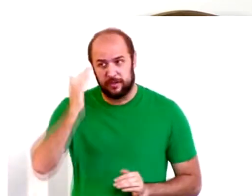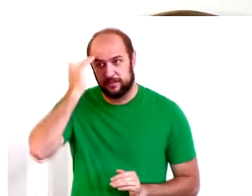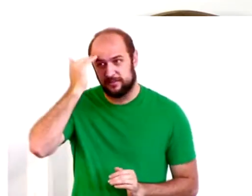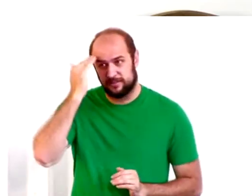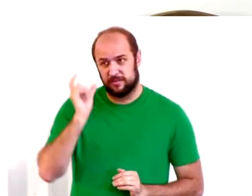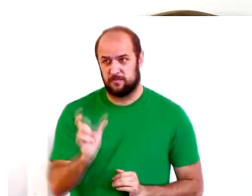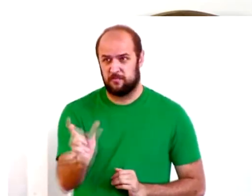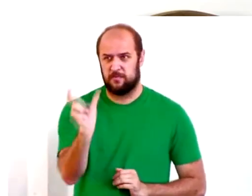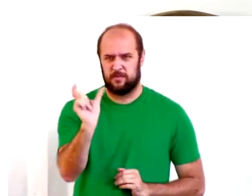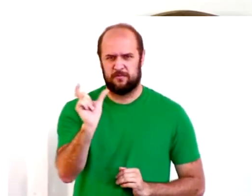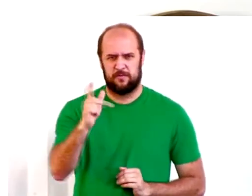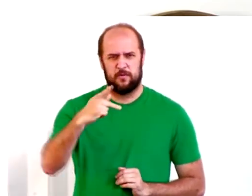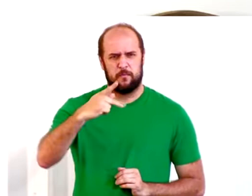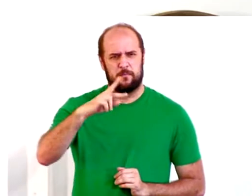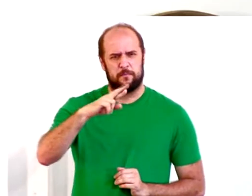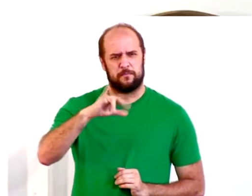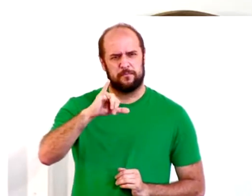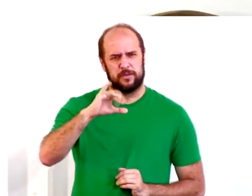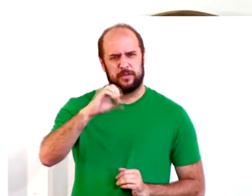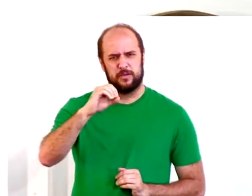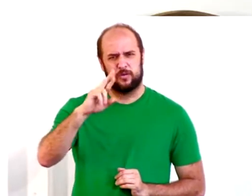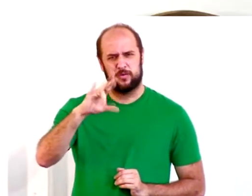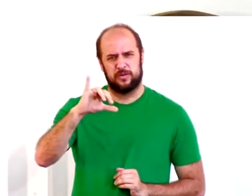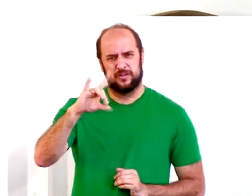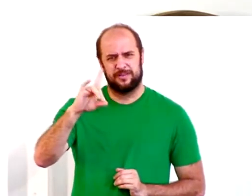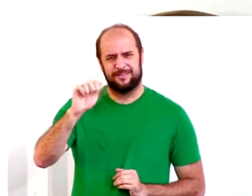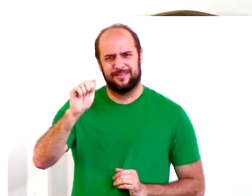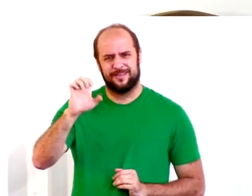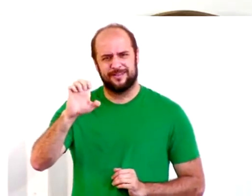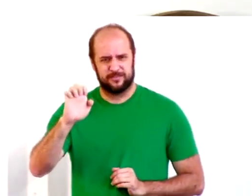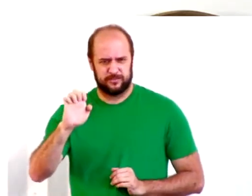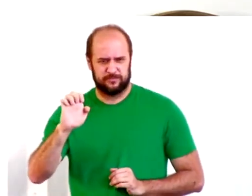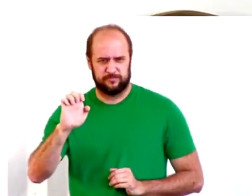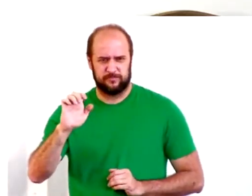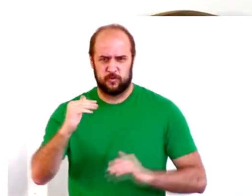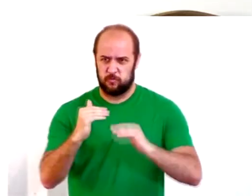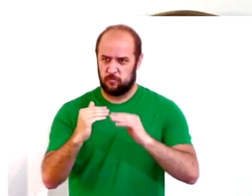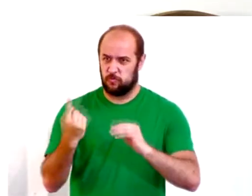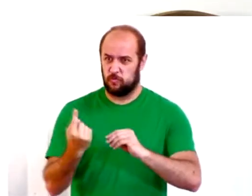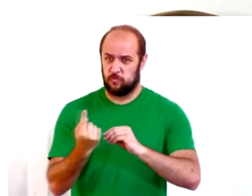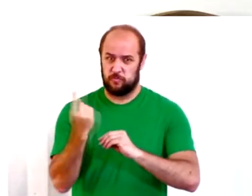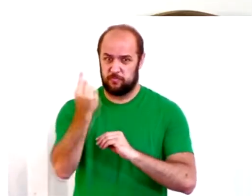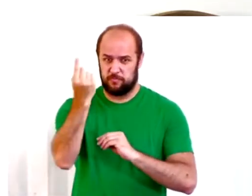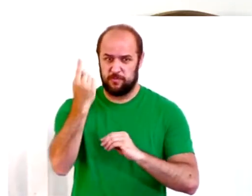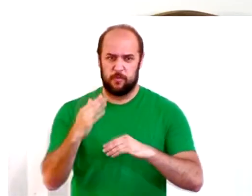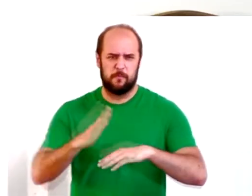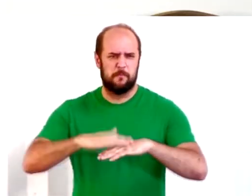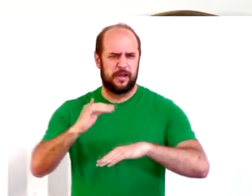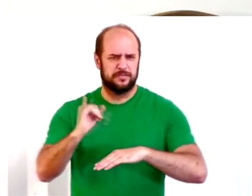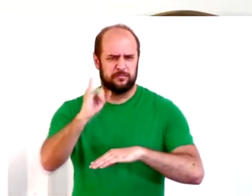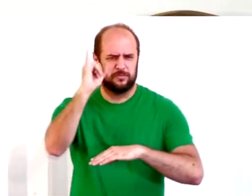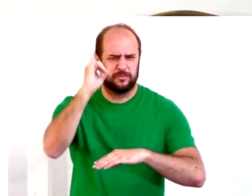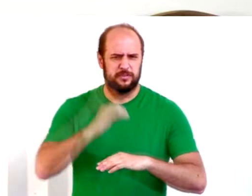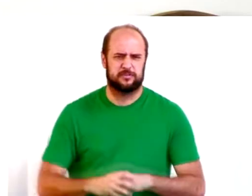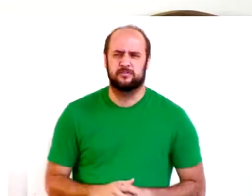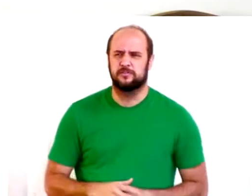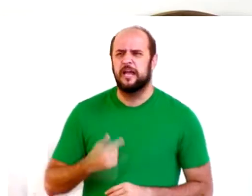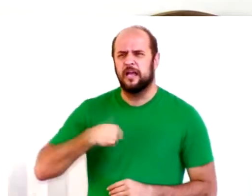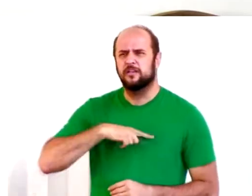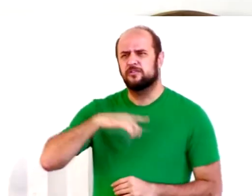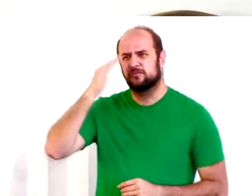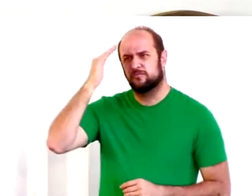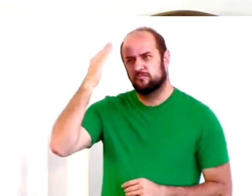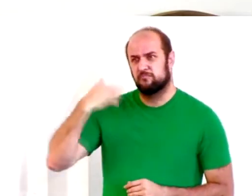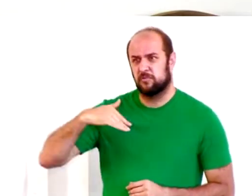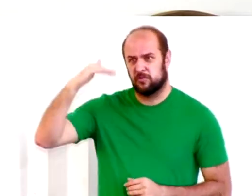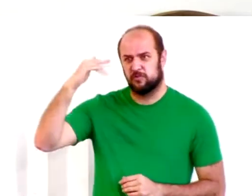A prioridade urgente da piedade. Até para nós adultos, a gente pensa, o que essa